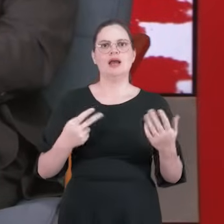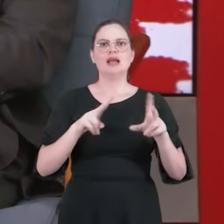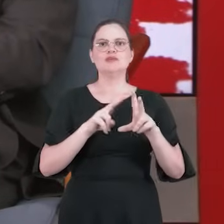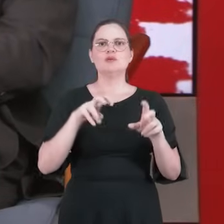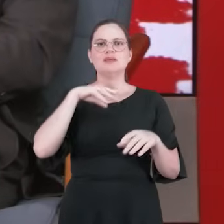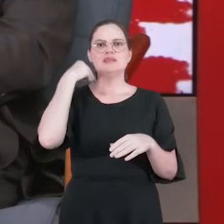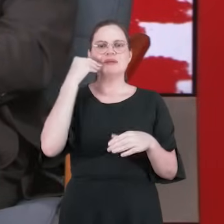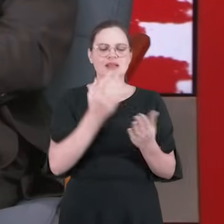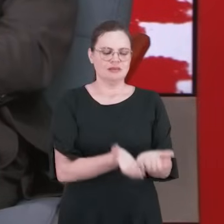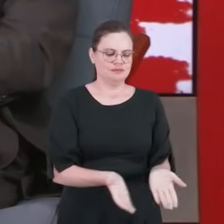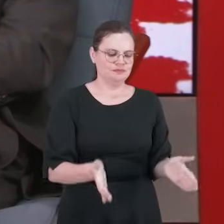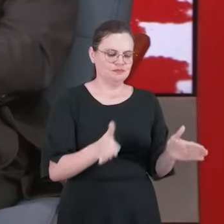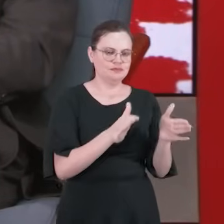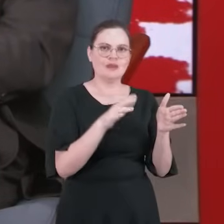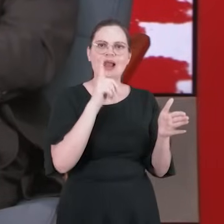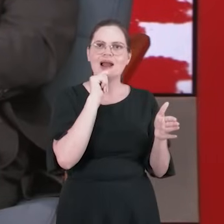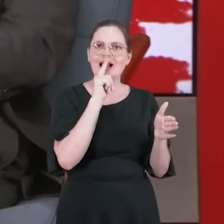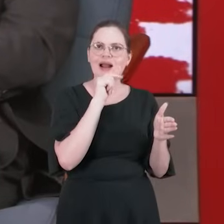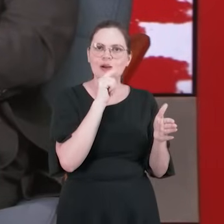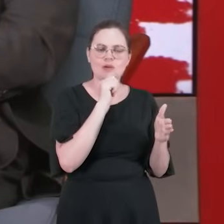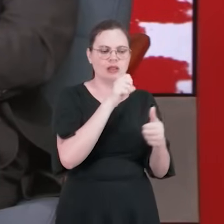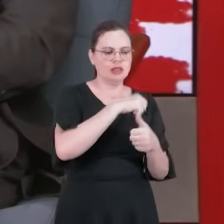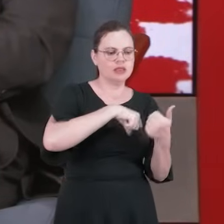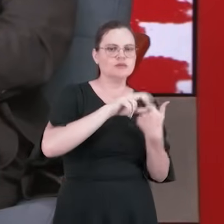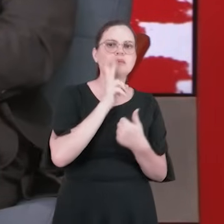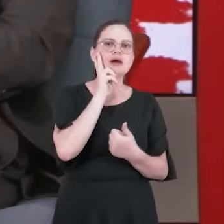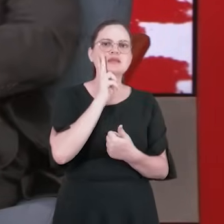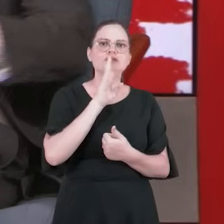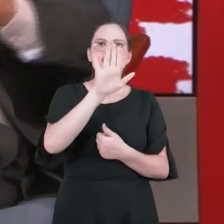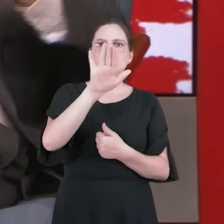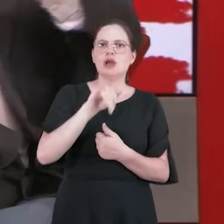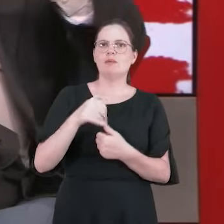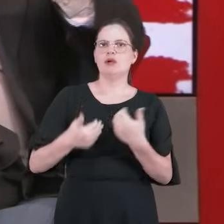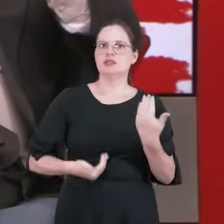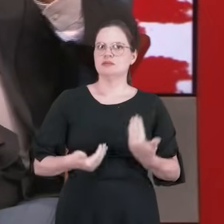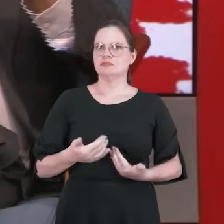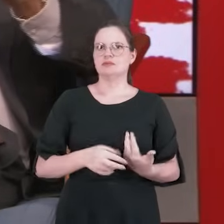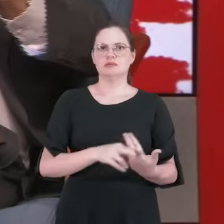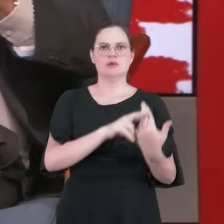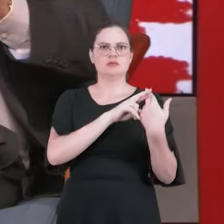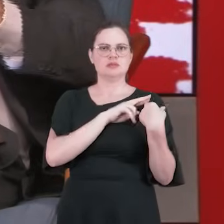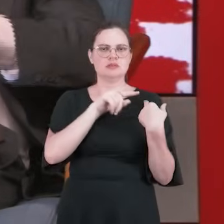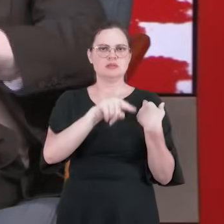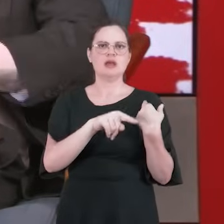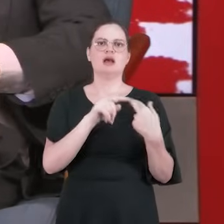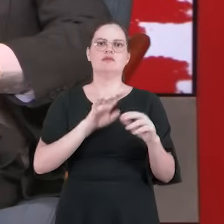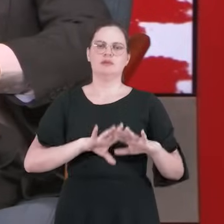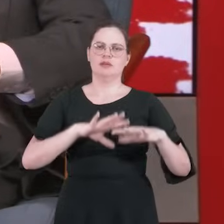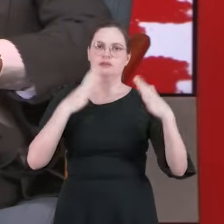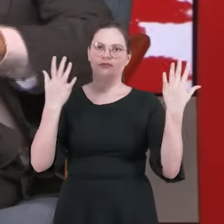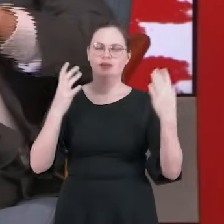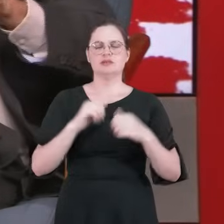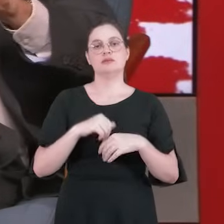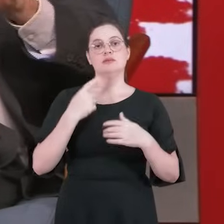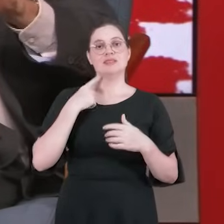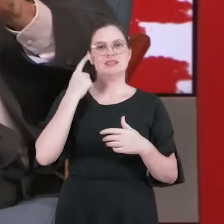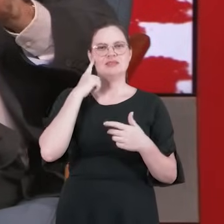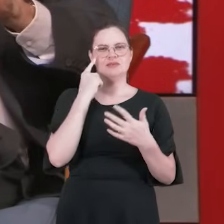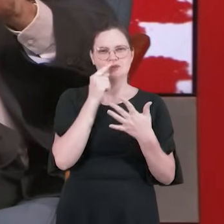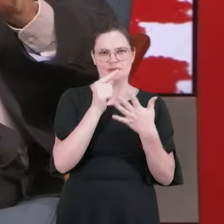de água transformada em vinho. Chamou o mestre Sala. Para os irmãos terem uma ideia,